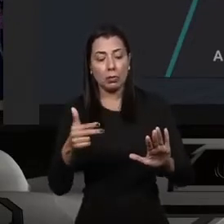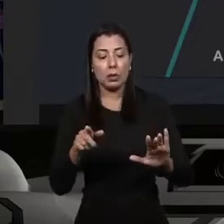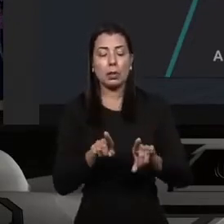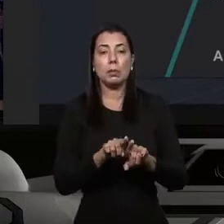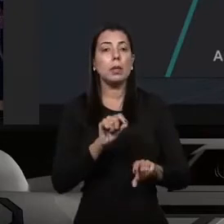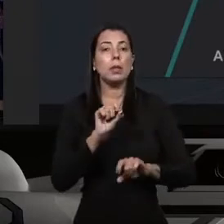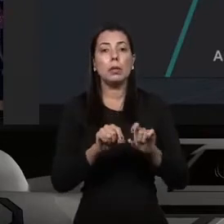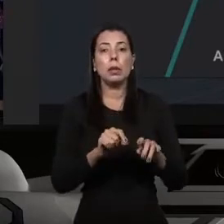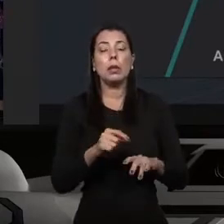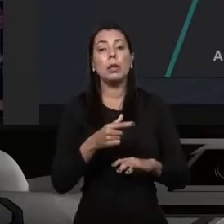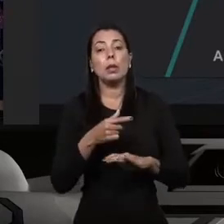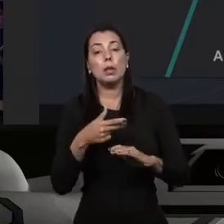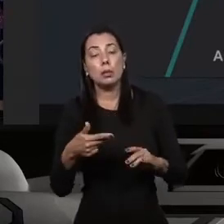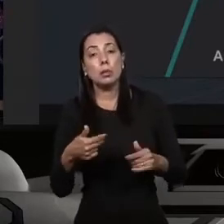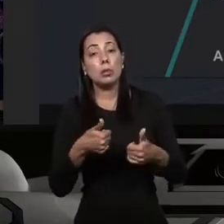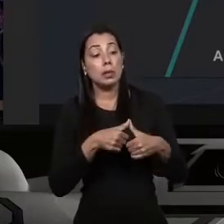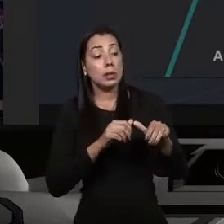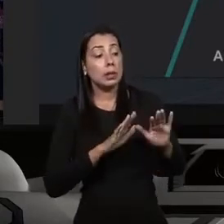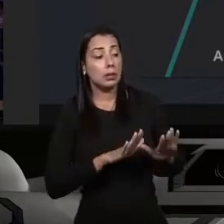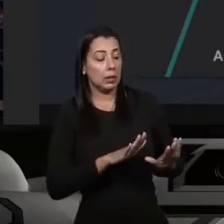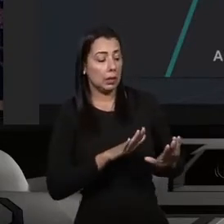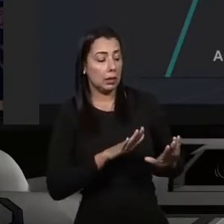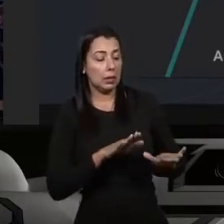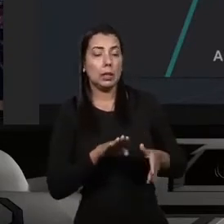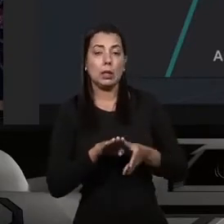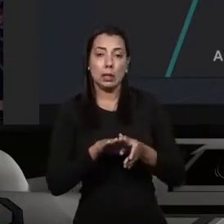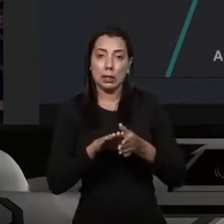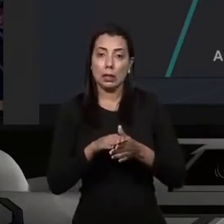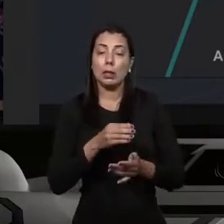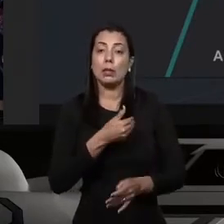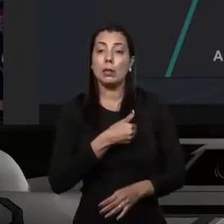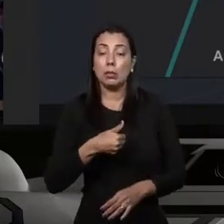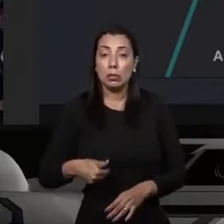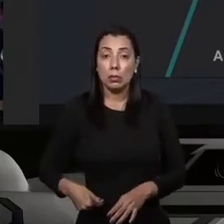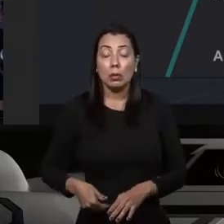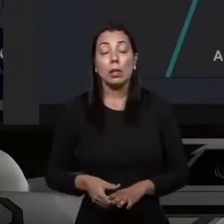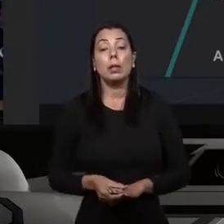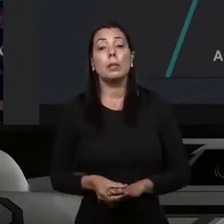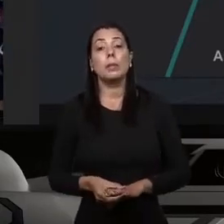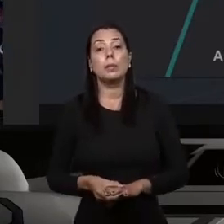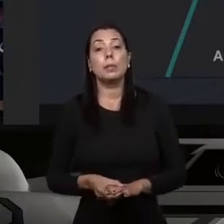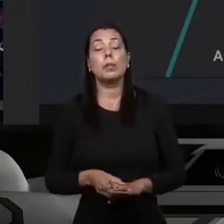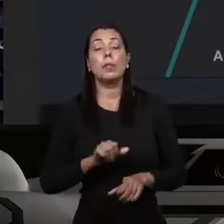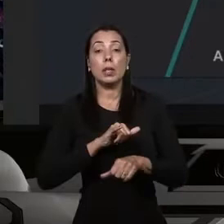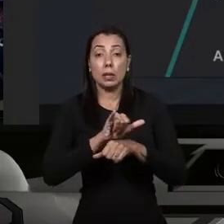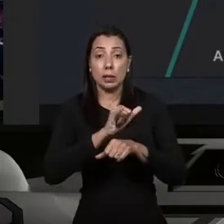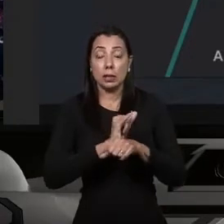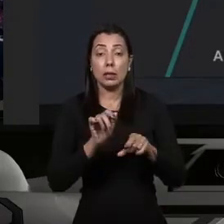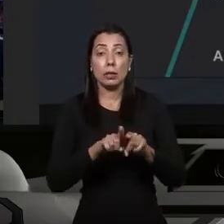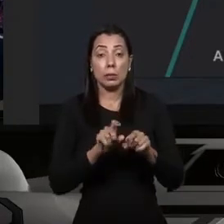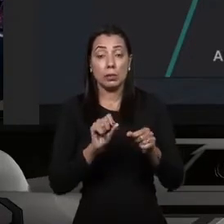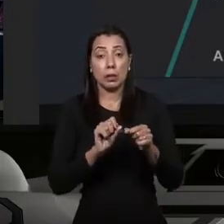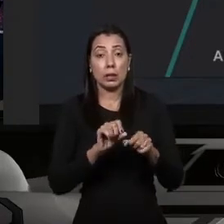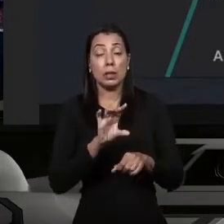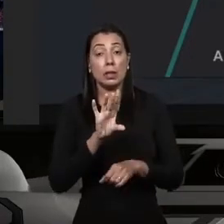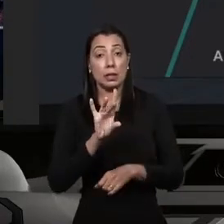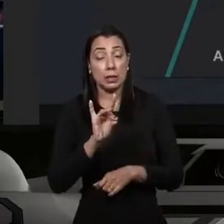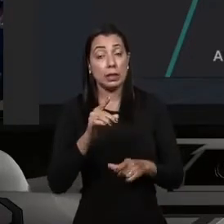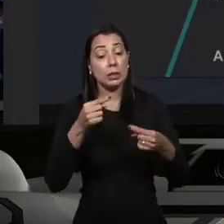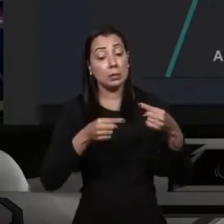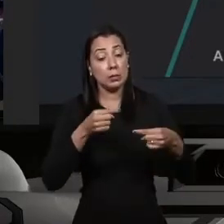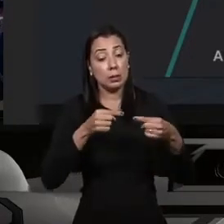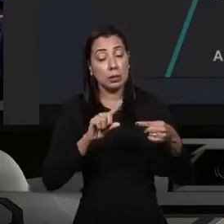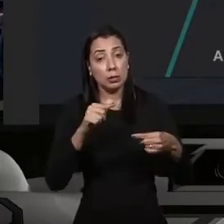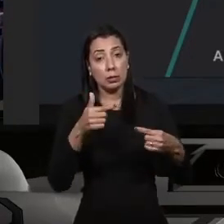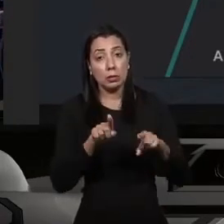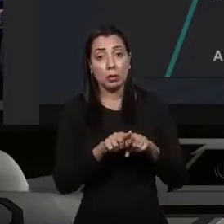os produtos estarem orientados à governança, sempre com uma visão estratégica, também calçado na ciência política, e do outro lado, o